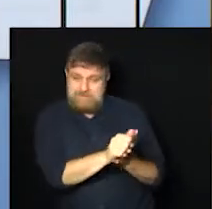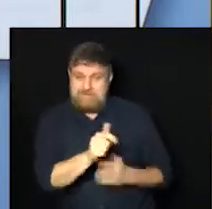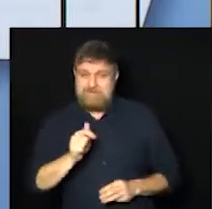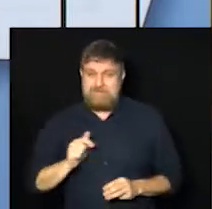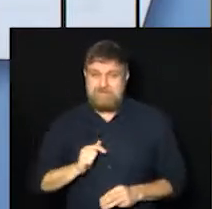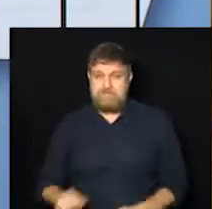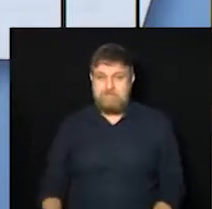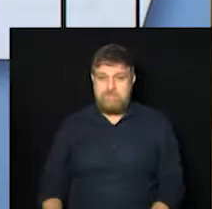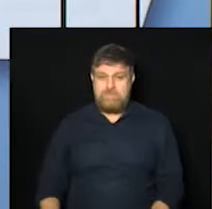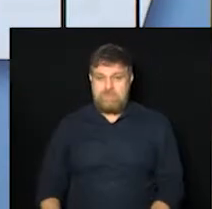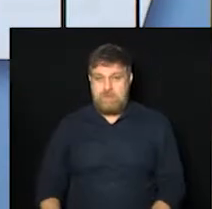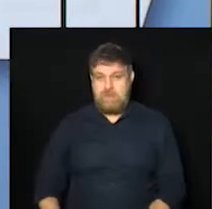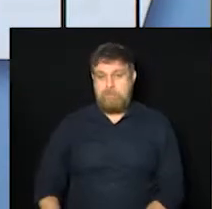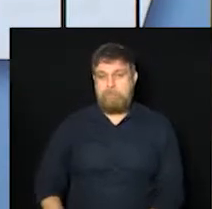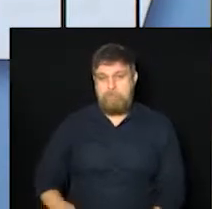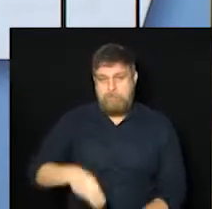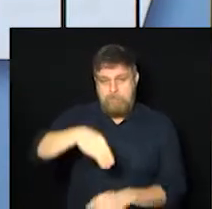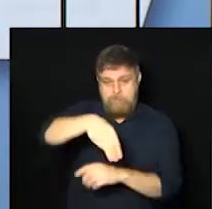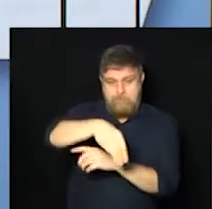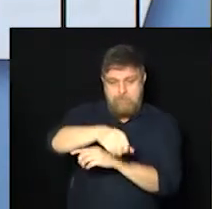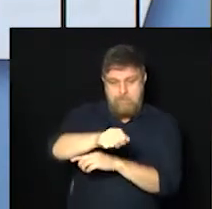no